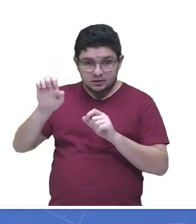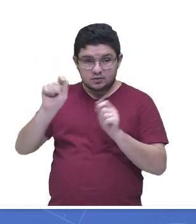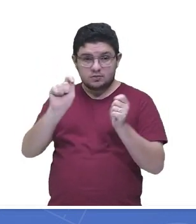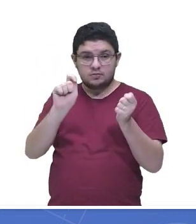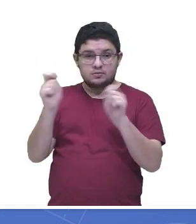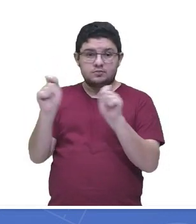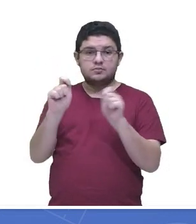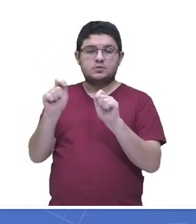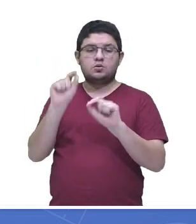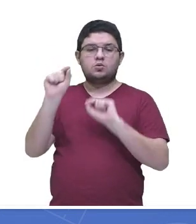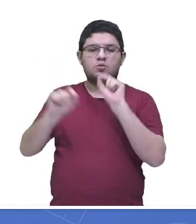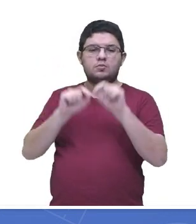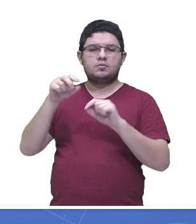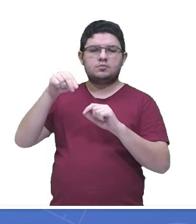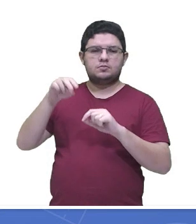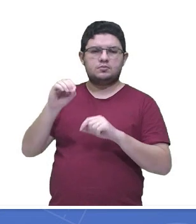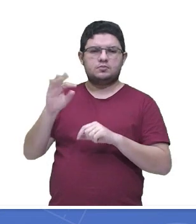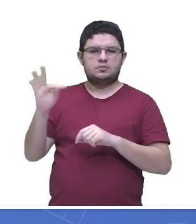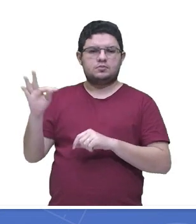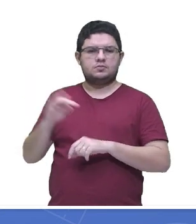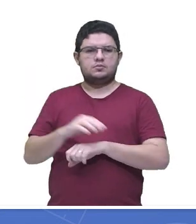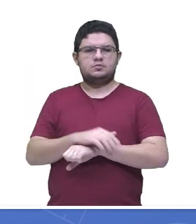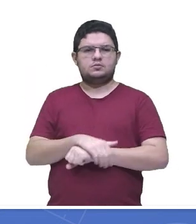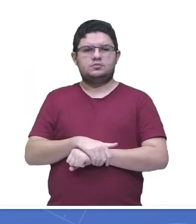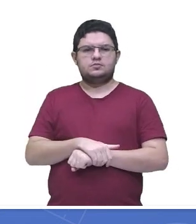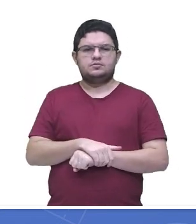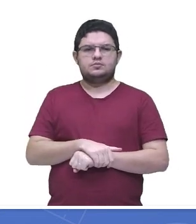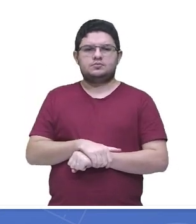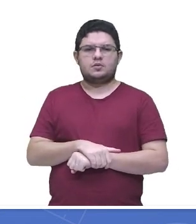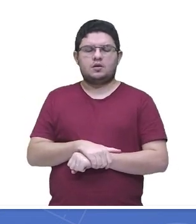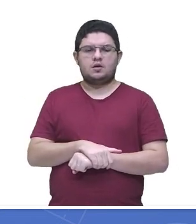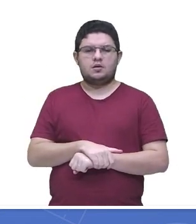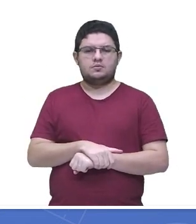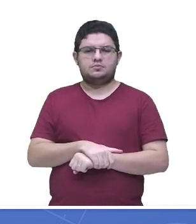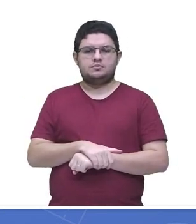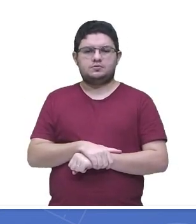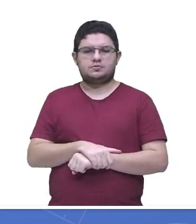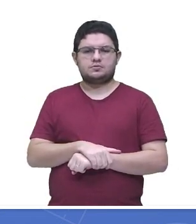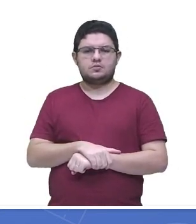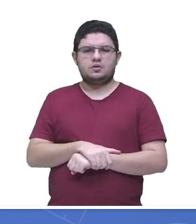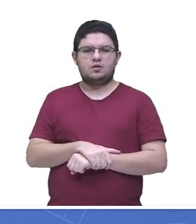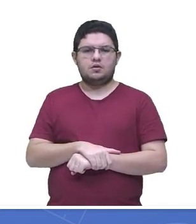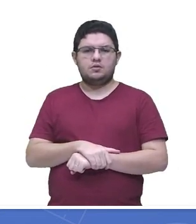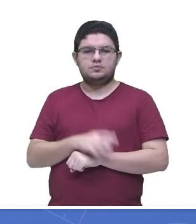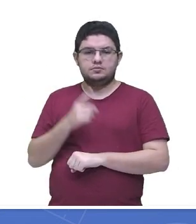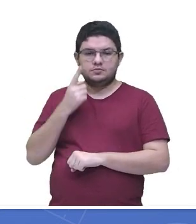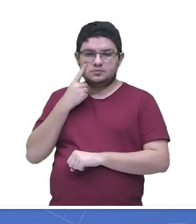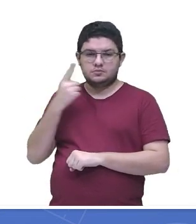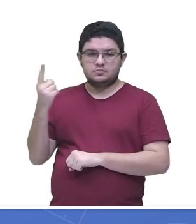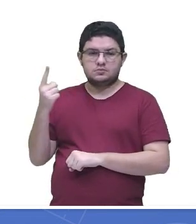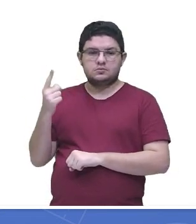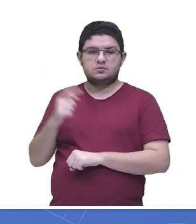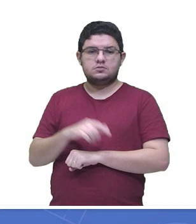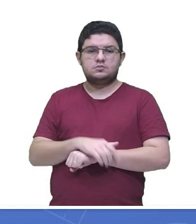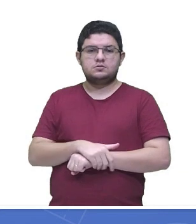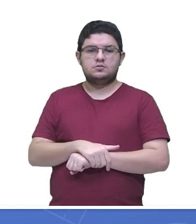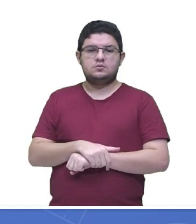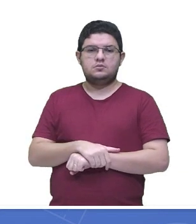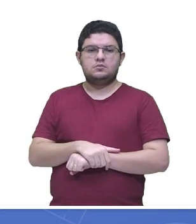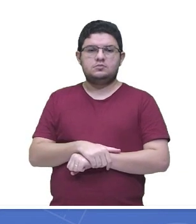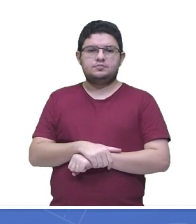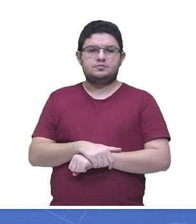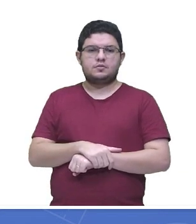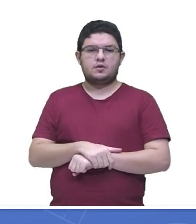acrescentar a palavra not, que quer dizer não, ok? Só isso. Mas onde é que eu coloco mesmo,